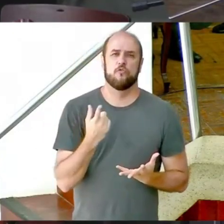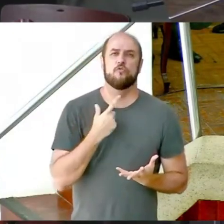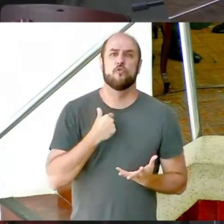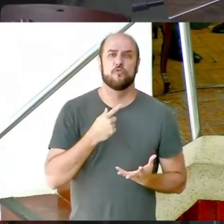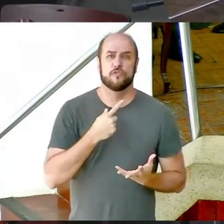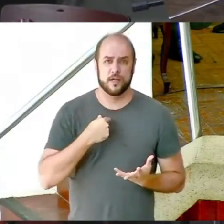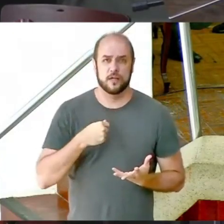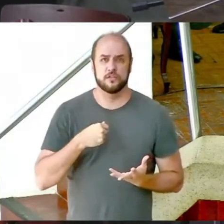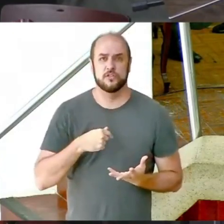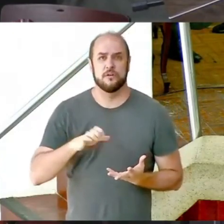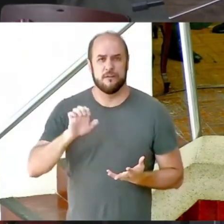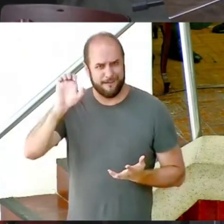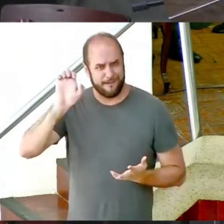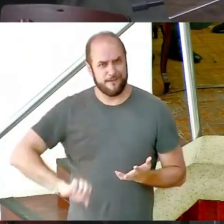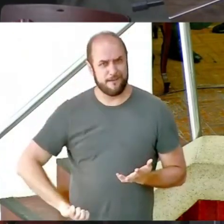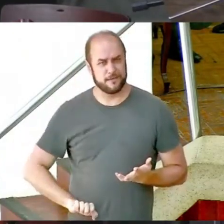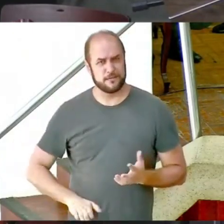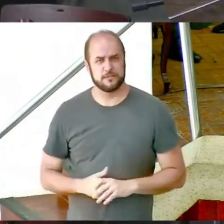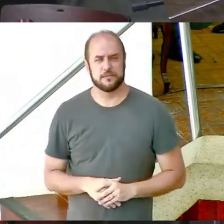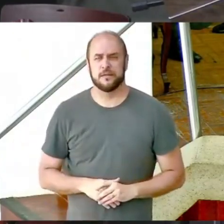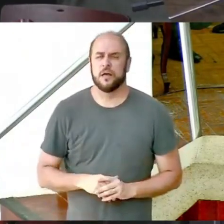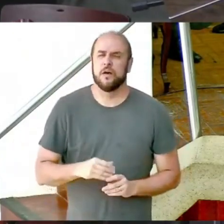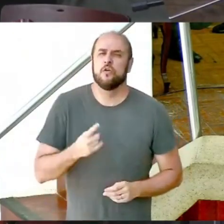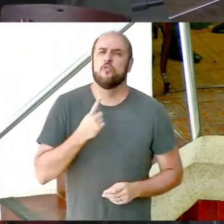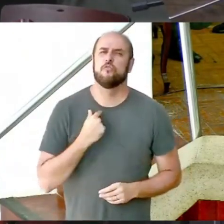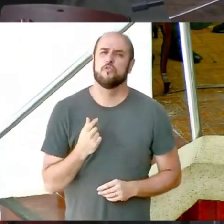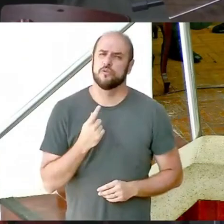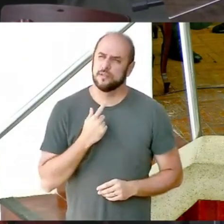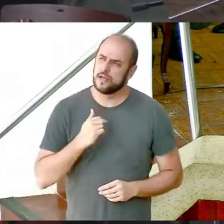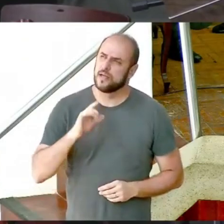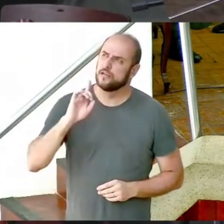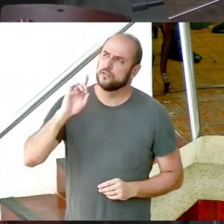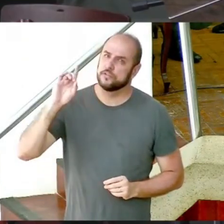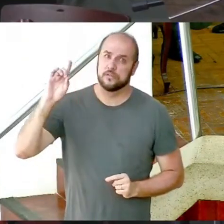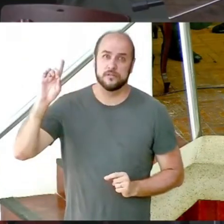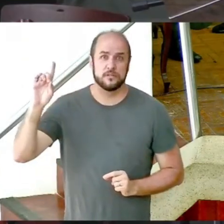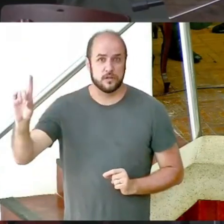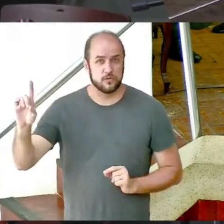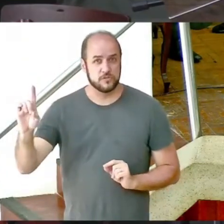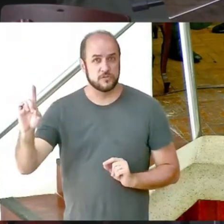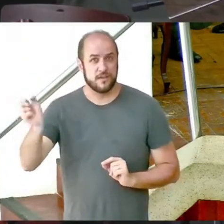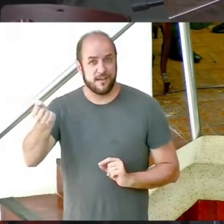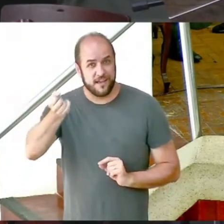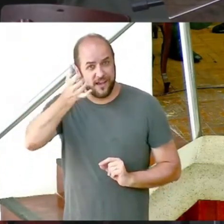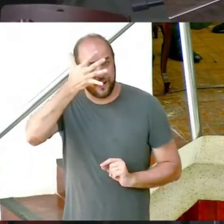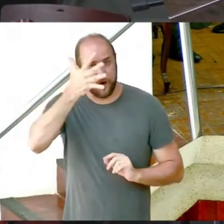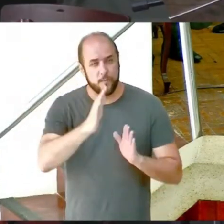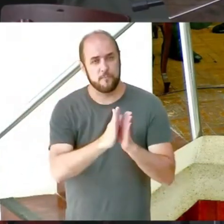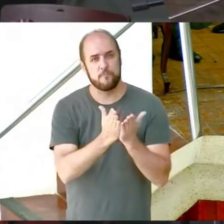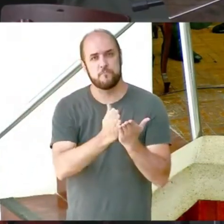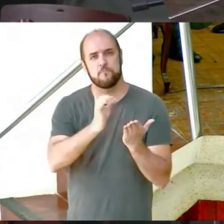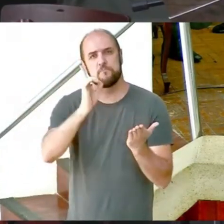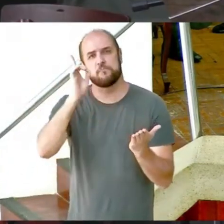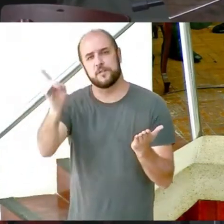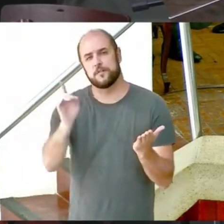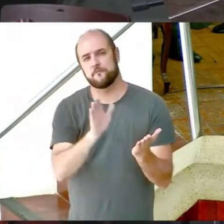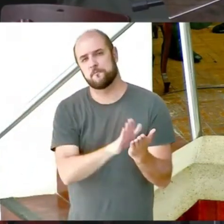de Deus, ou a vontade de Deus que foi revelada na palavra de